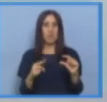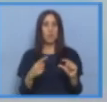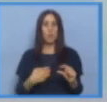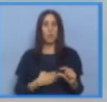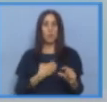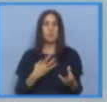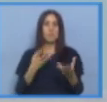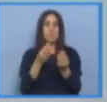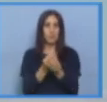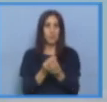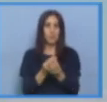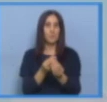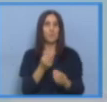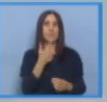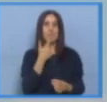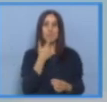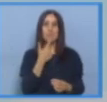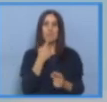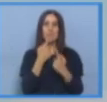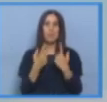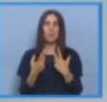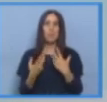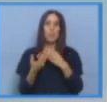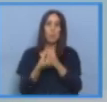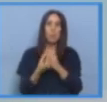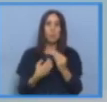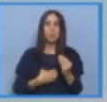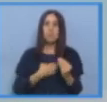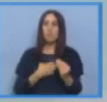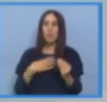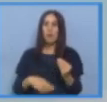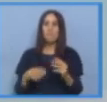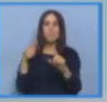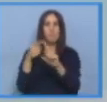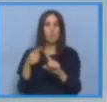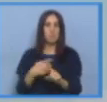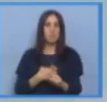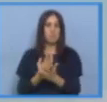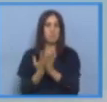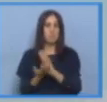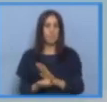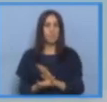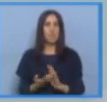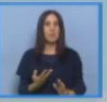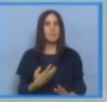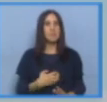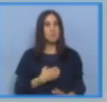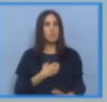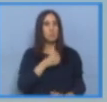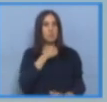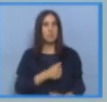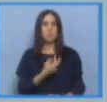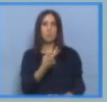sentidos, no sentido de ser um diálogo com um determinado sentido ou com vários sentidos. No sentido de ser consentido,